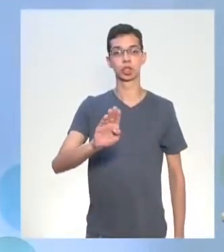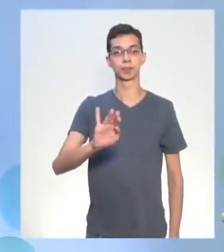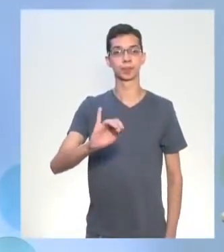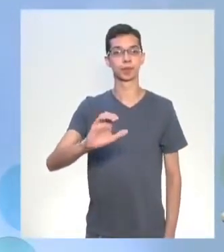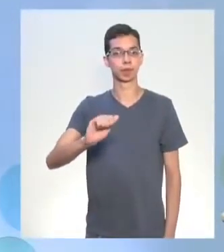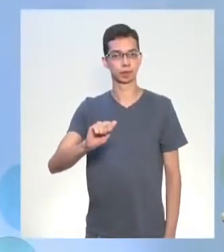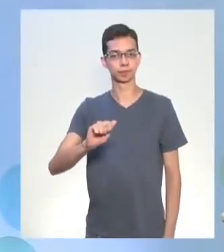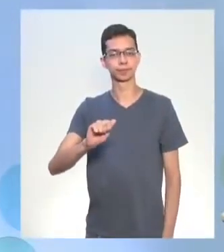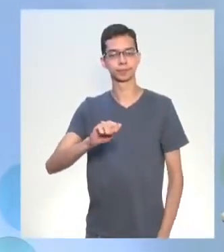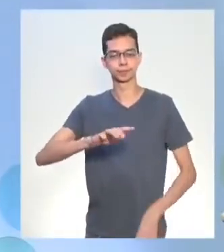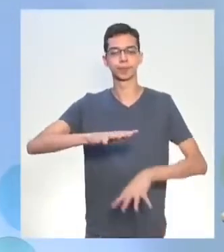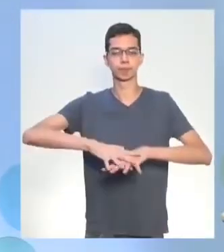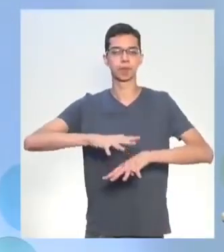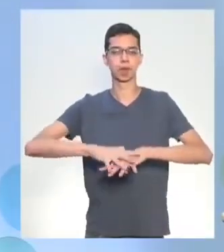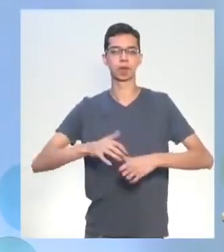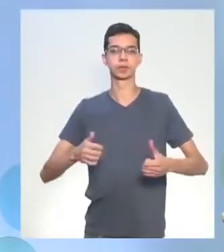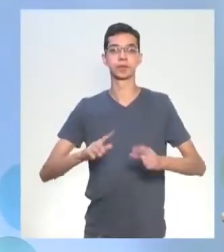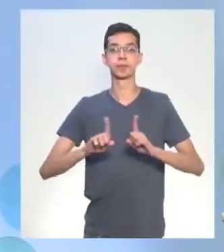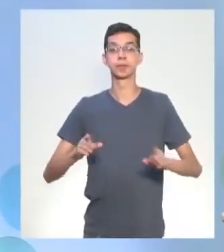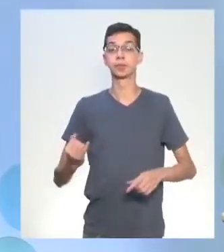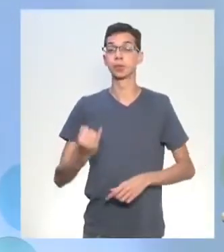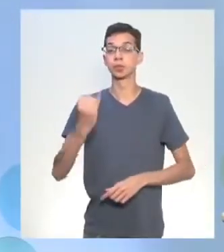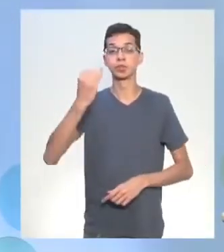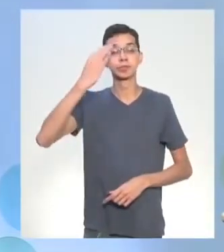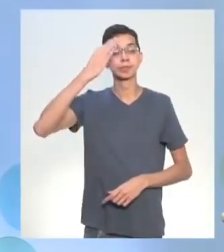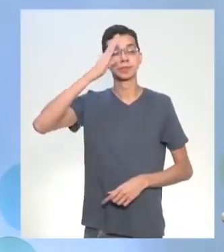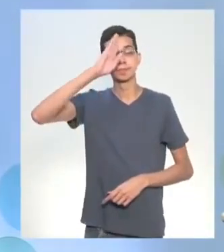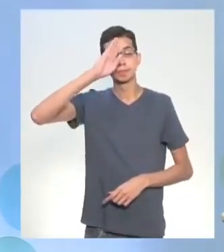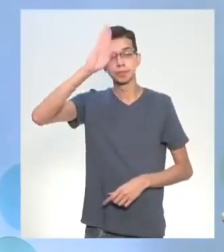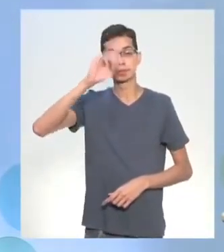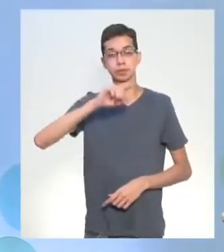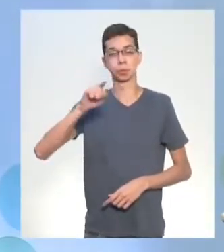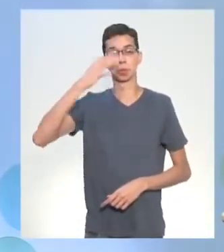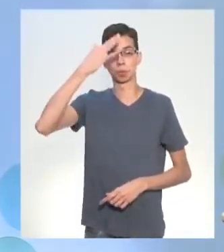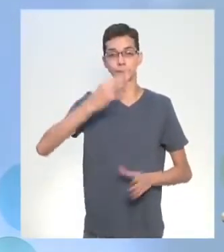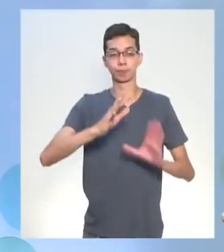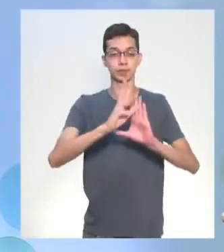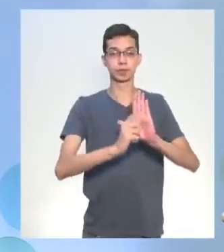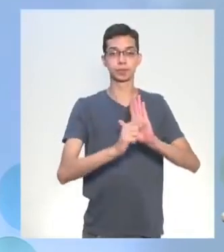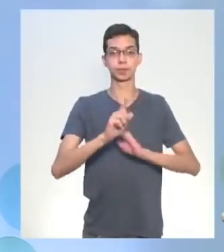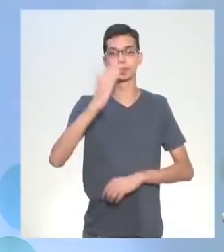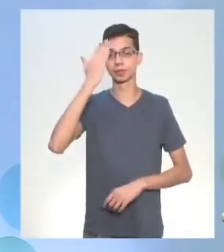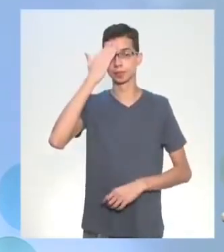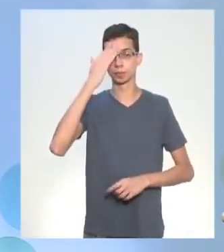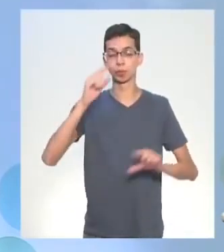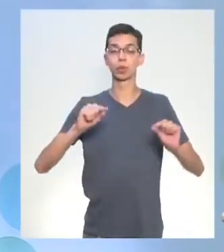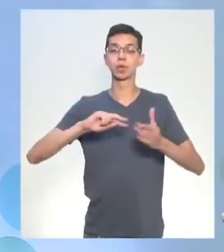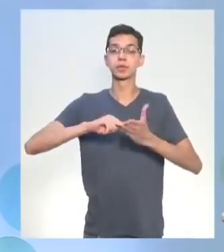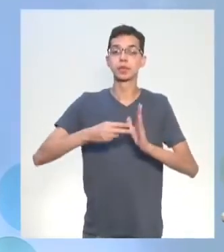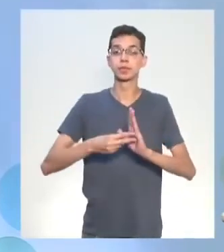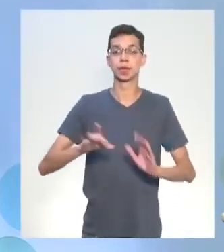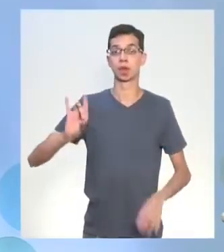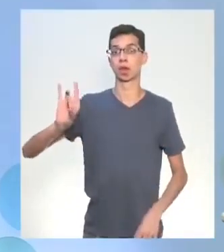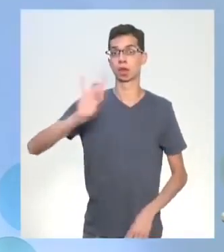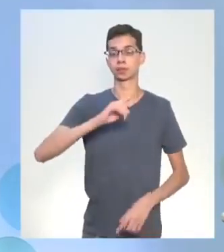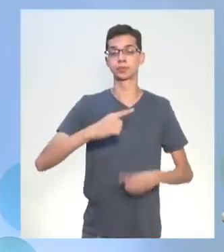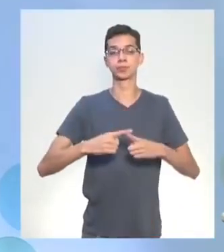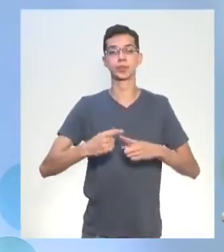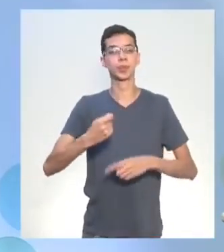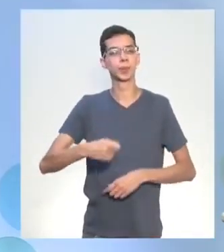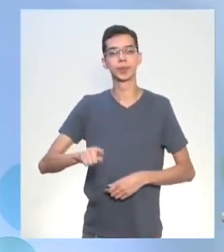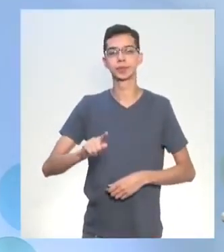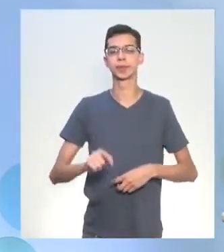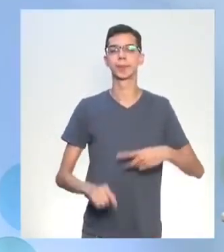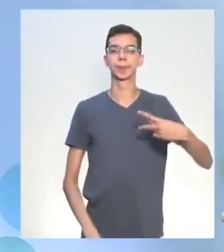tá? Mas o mais importante que entender esses símbolos, né, é saber o significado deles, tá certo? Para a gente não ter que escrever perímetro